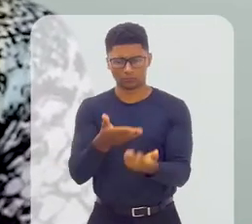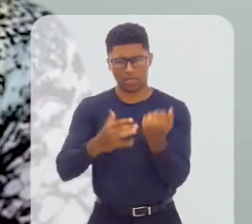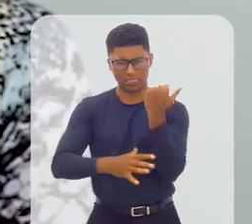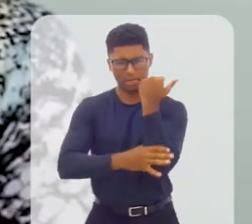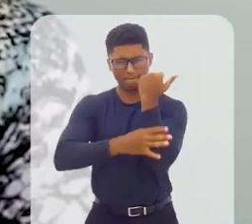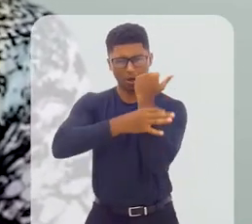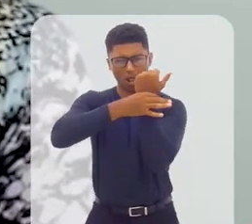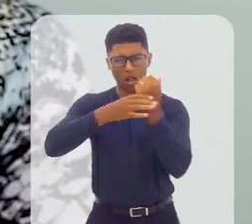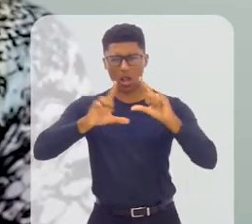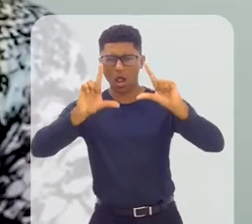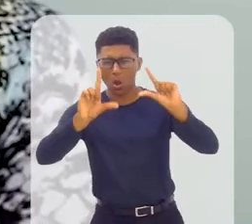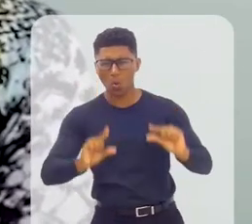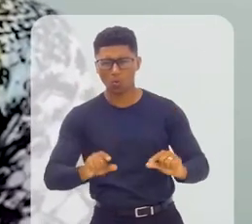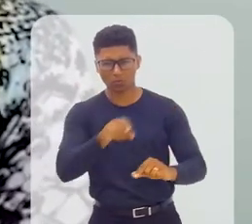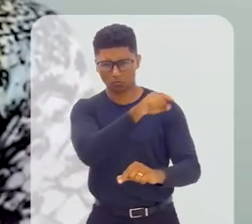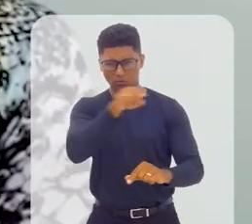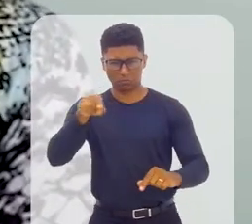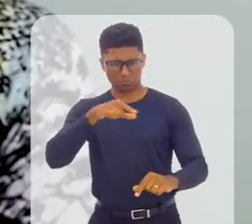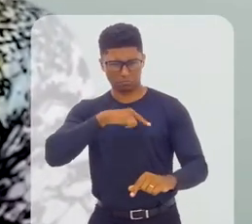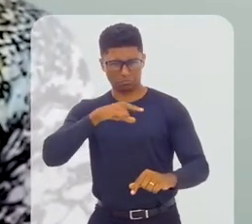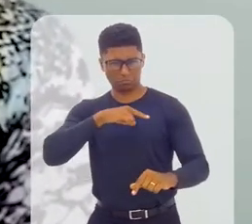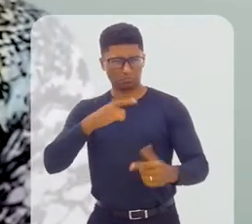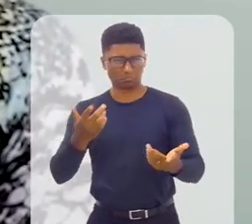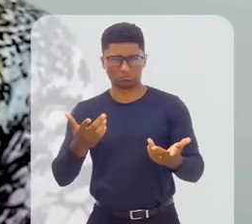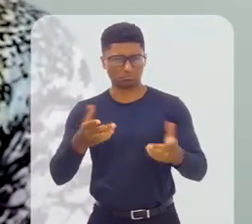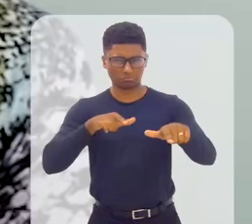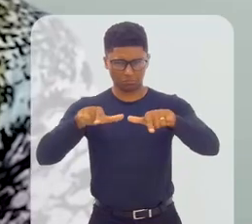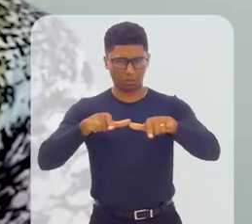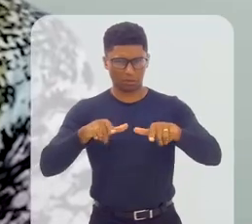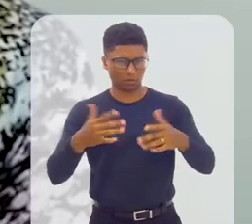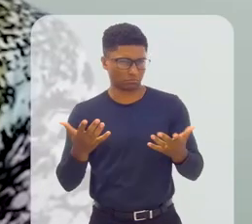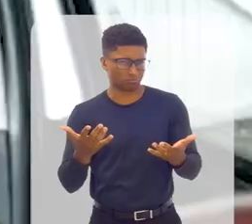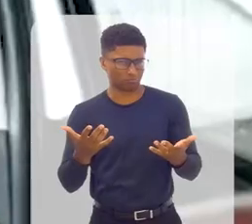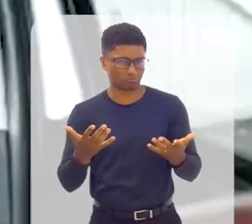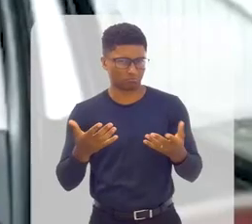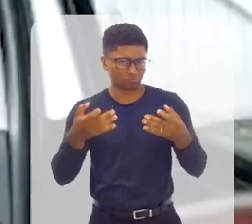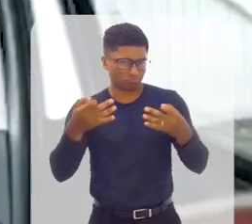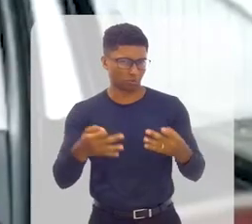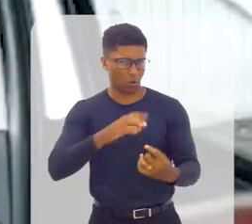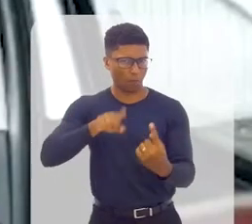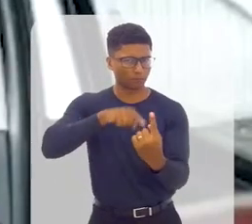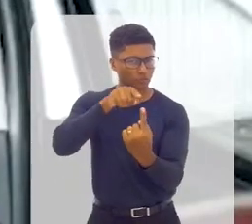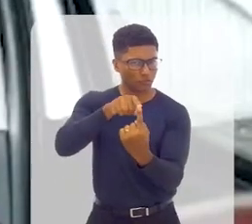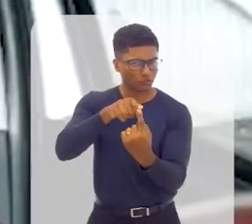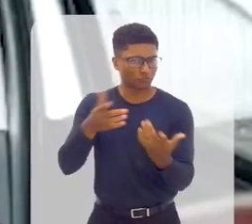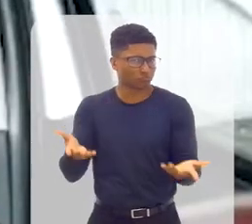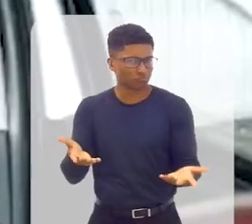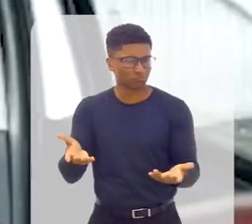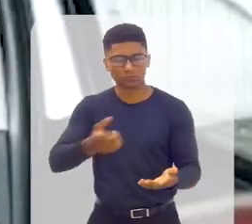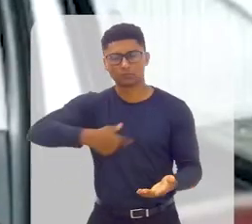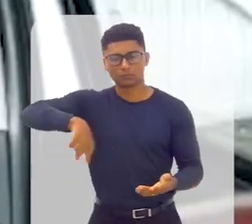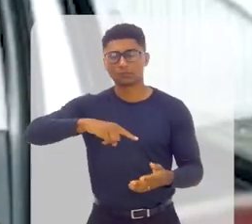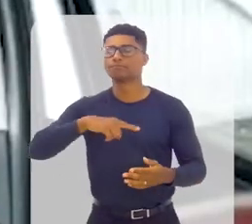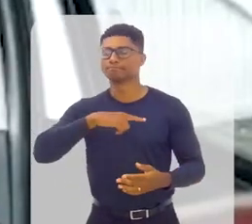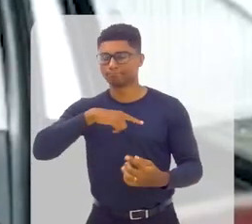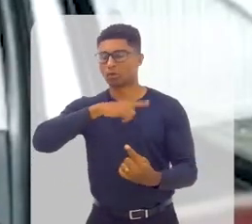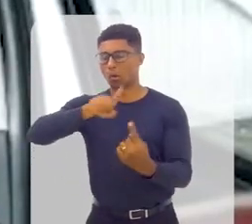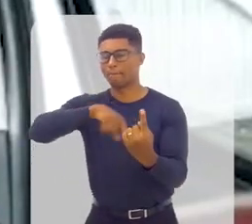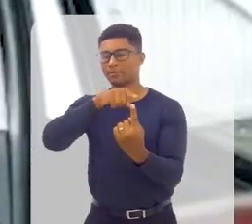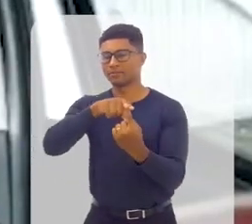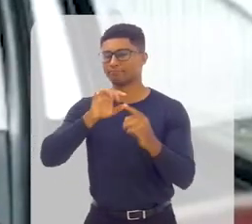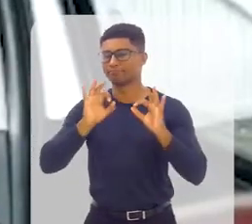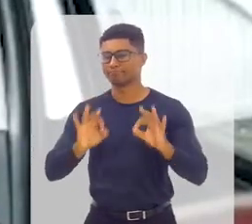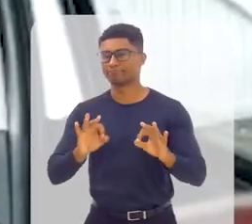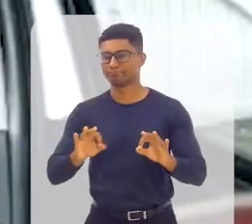vocês têm alguma agenda específica? Temos uma agenda aí que a gente já vem fazendo ao longo do tempo. A gente